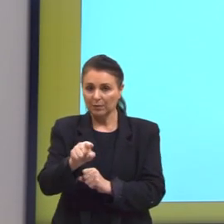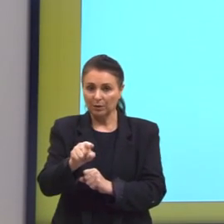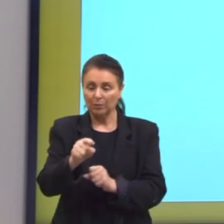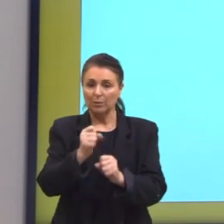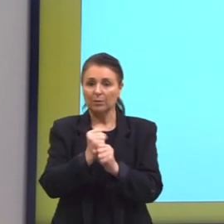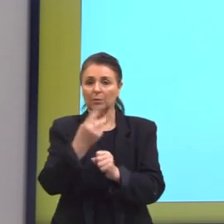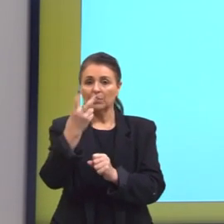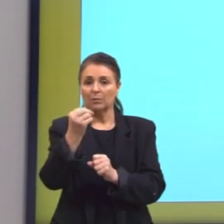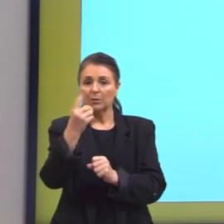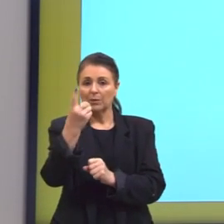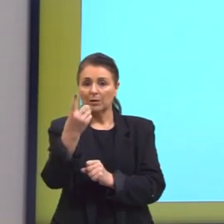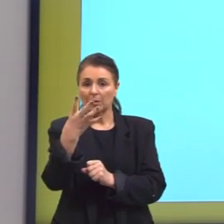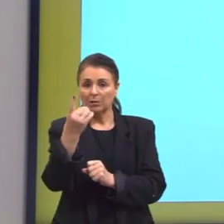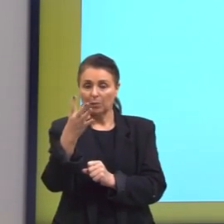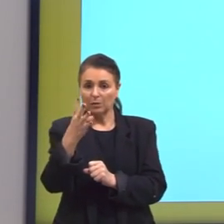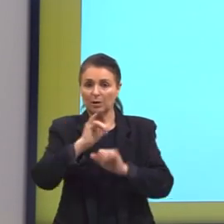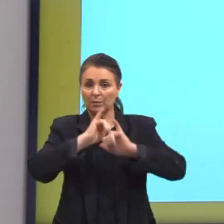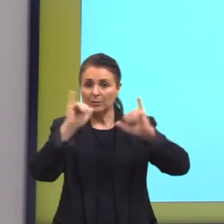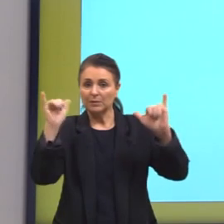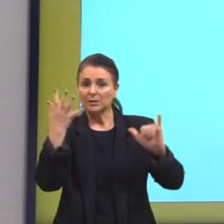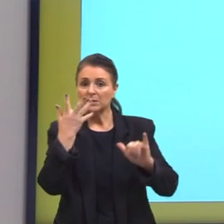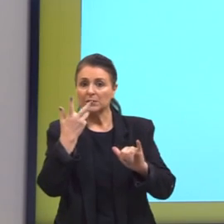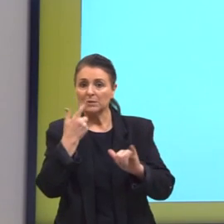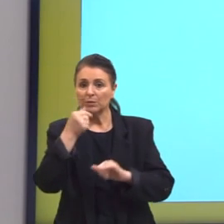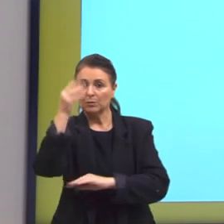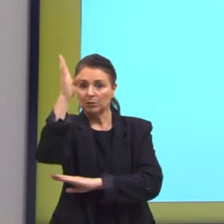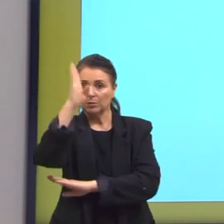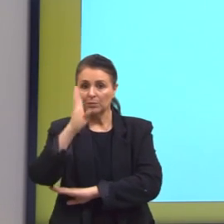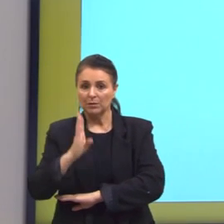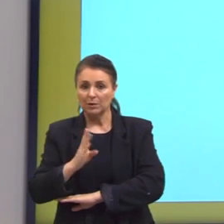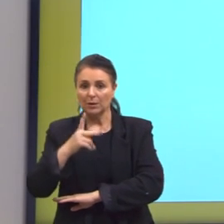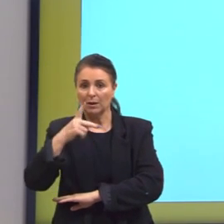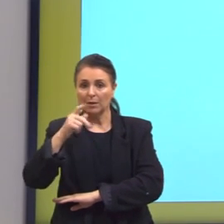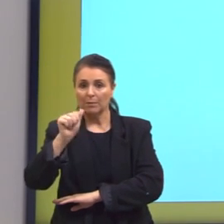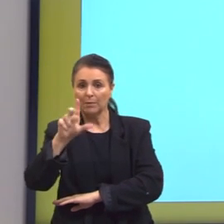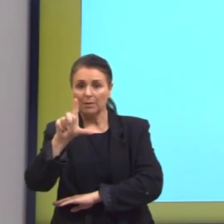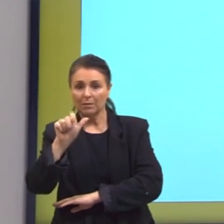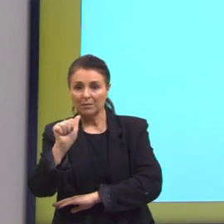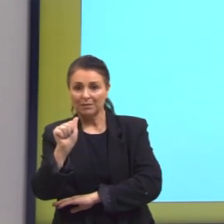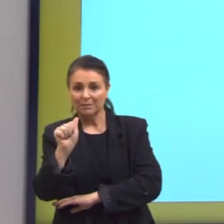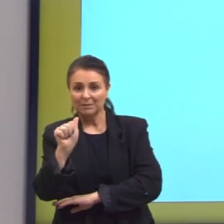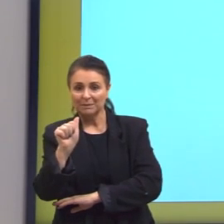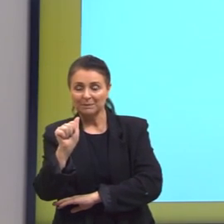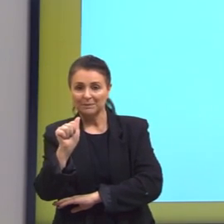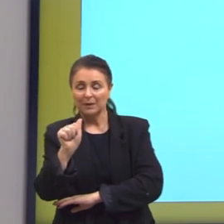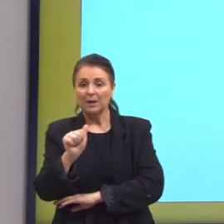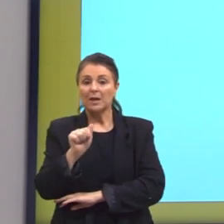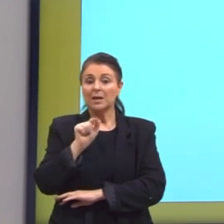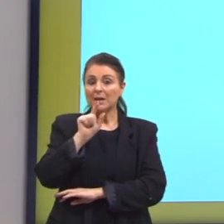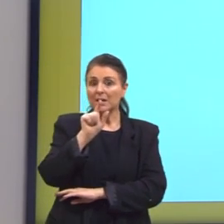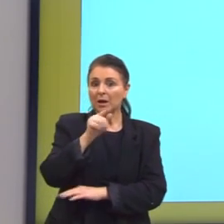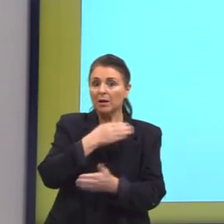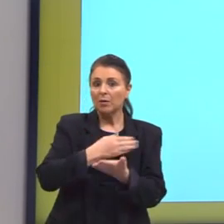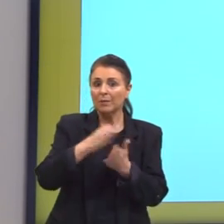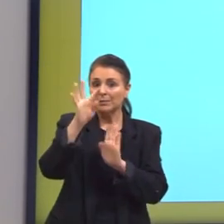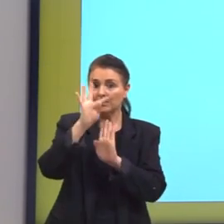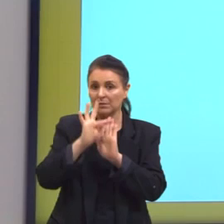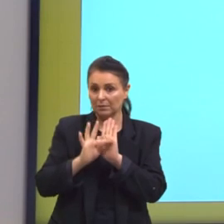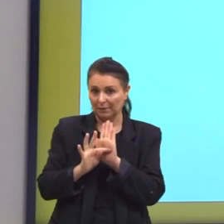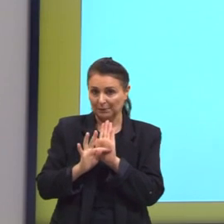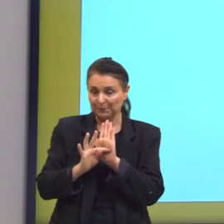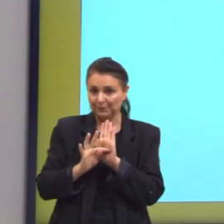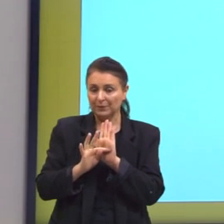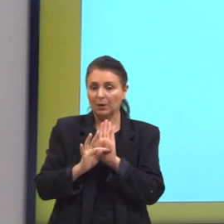2014 publicidade infantil em questão no Brasil da Paula Lage Freire e ela começa o texto assim